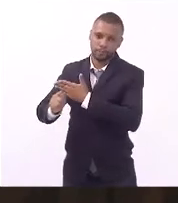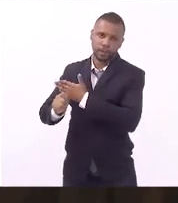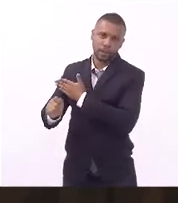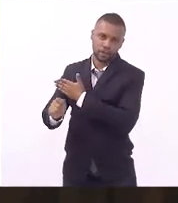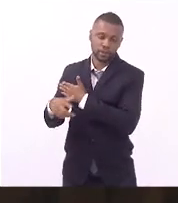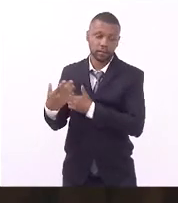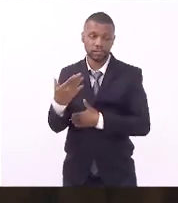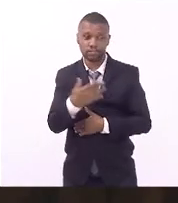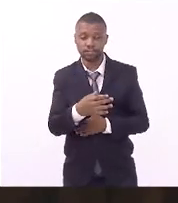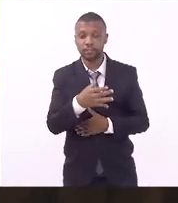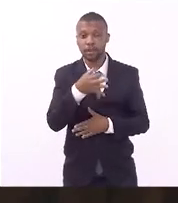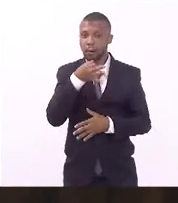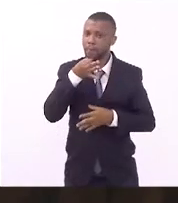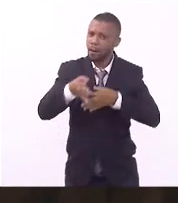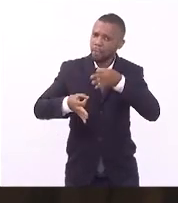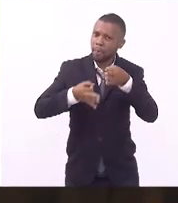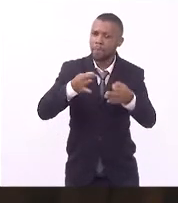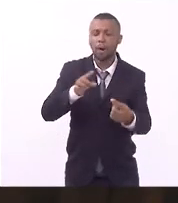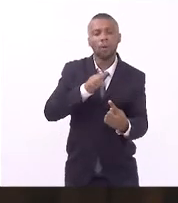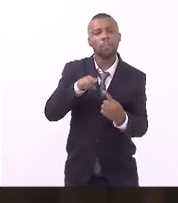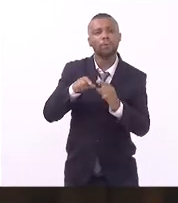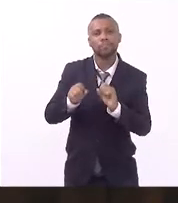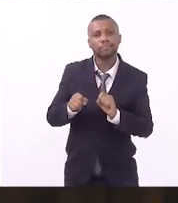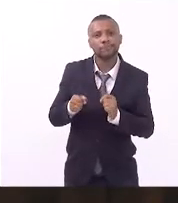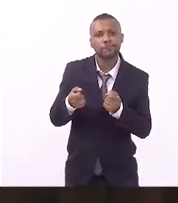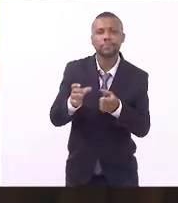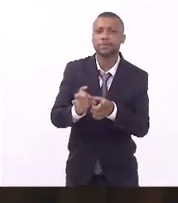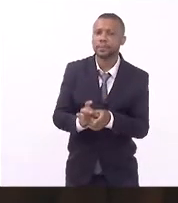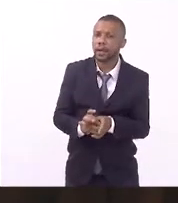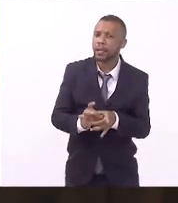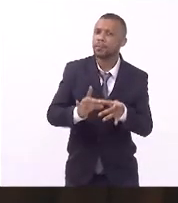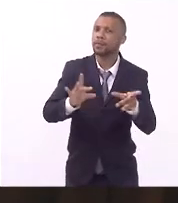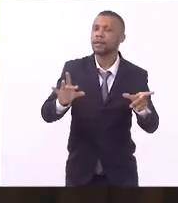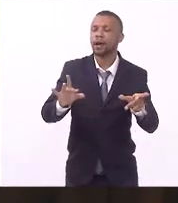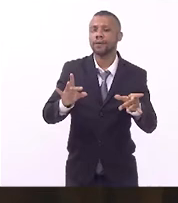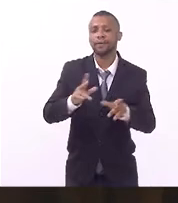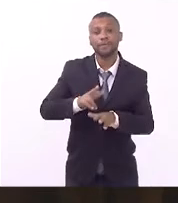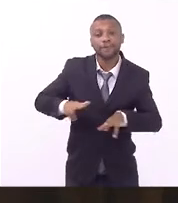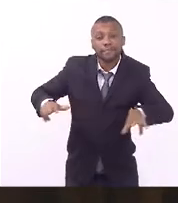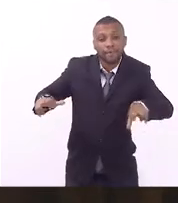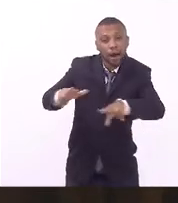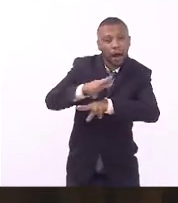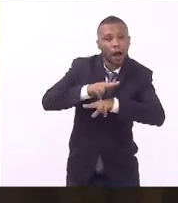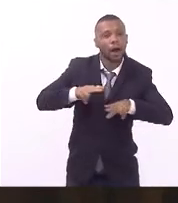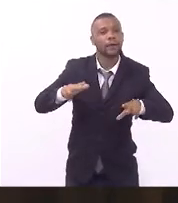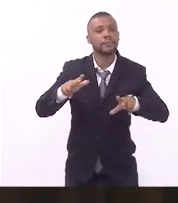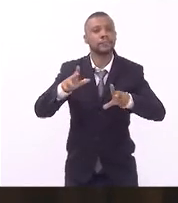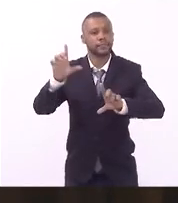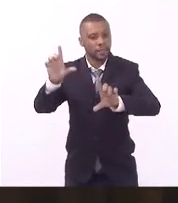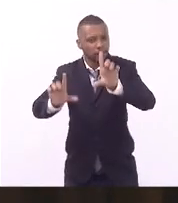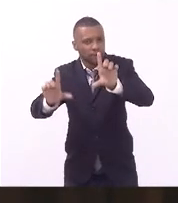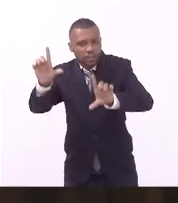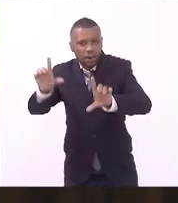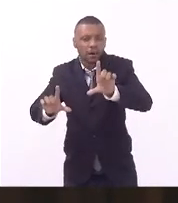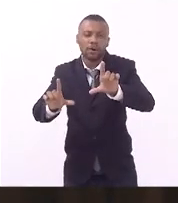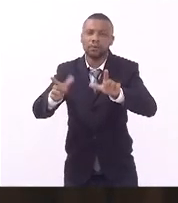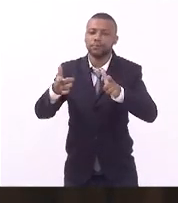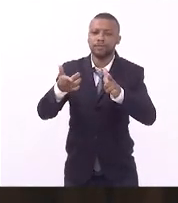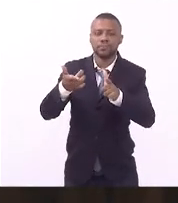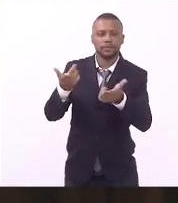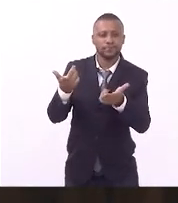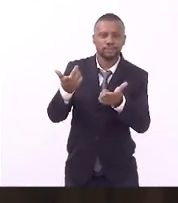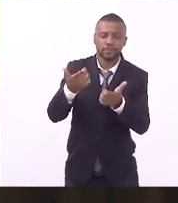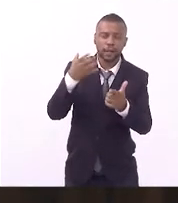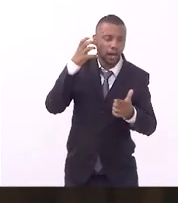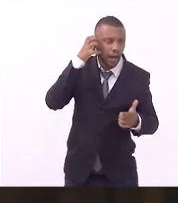suas convicções a favor da liberdade de expressão aos diversos veículos de comunicação por onde passou ao longo da sua reconhecida